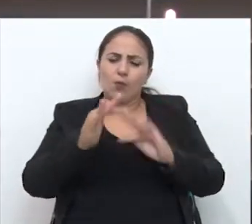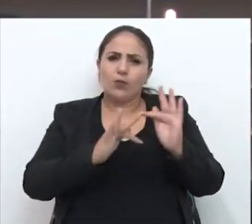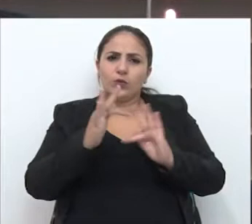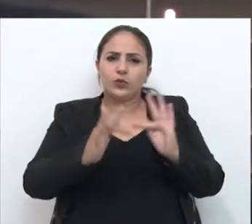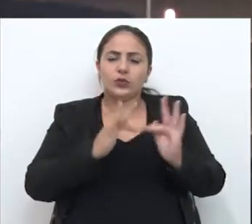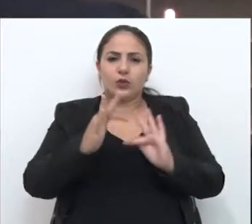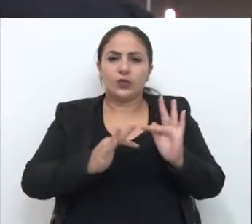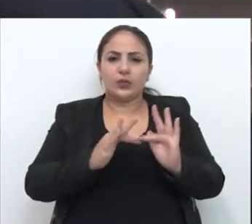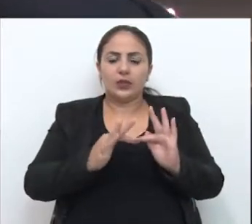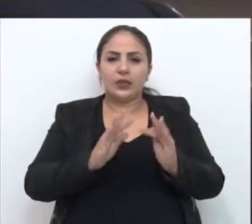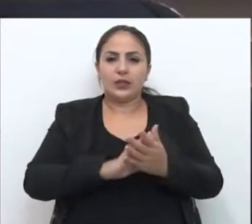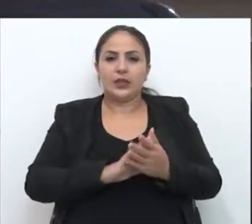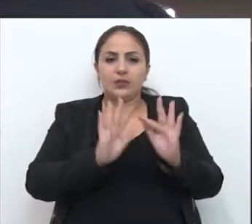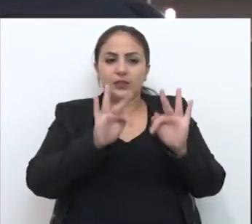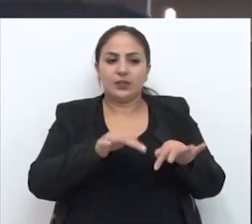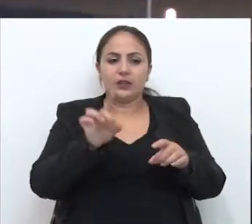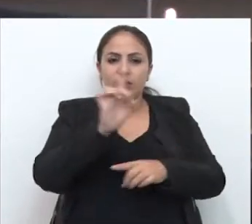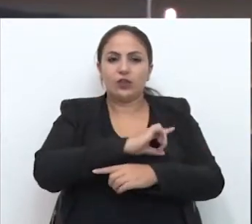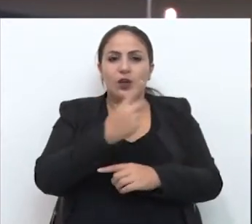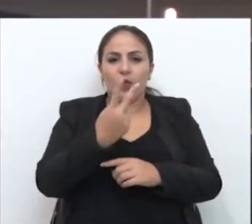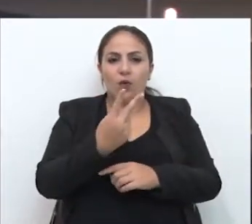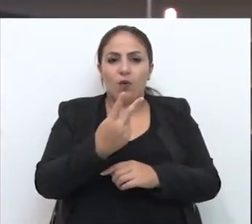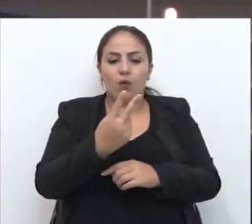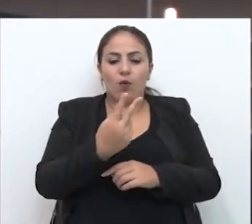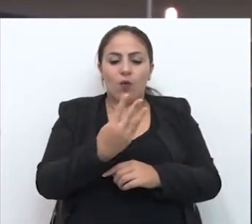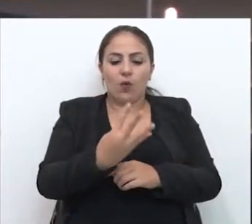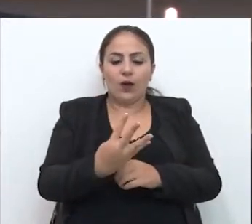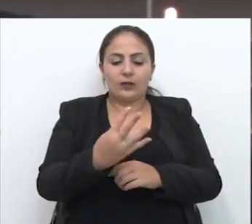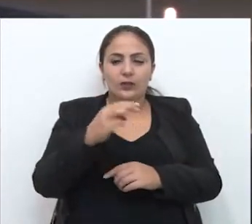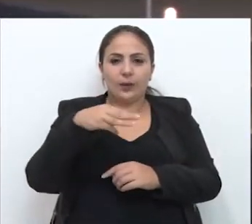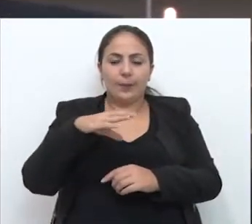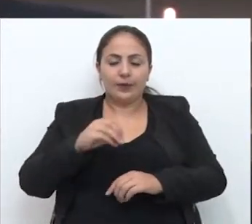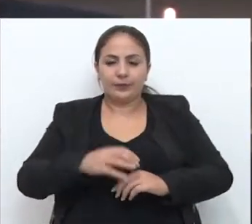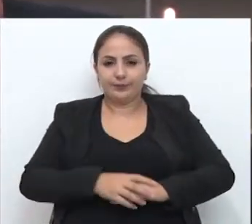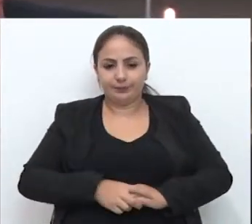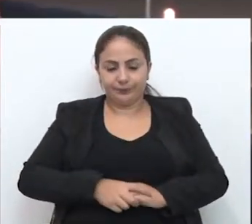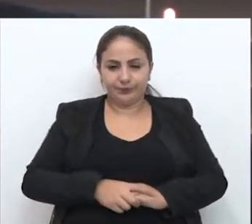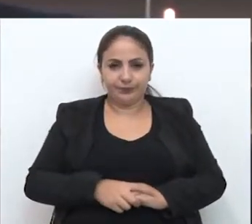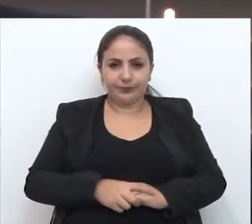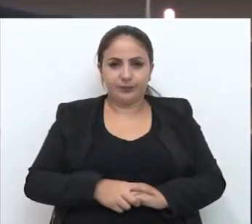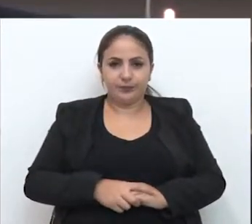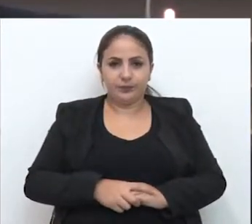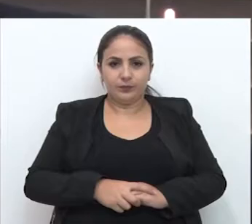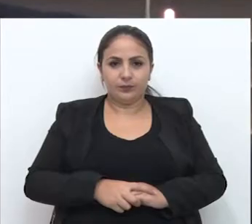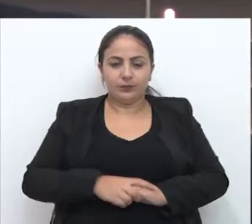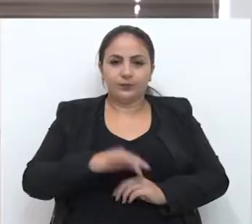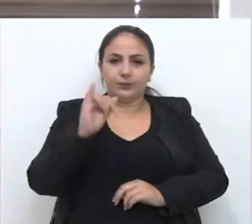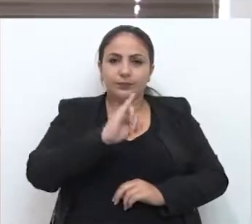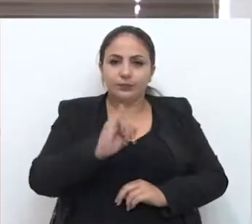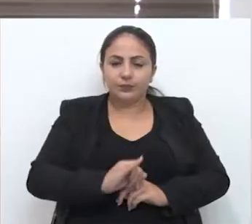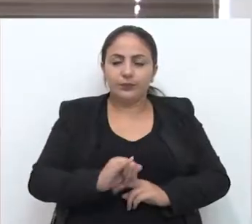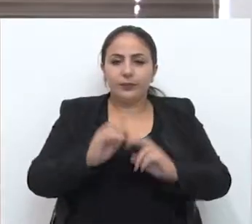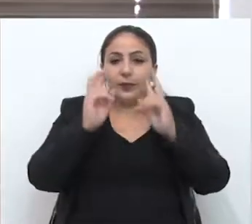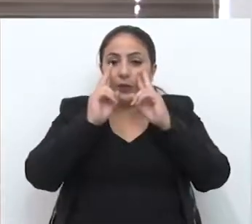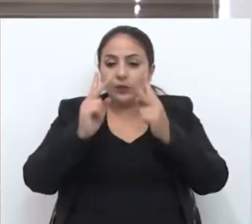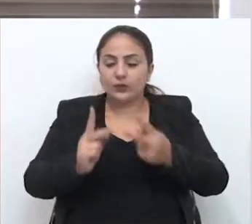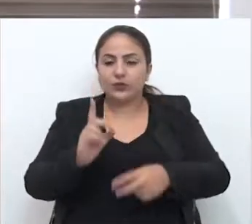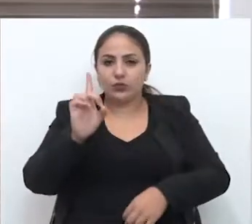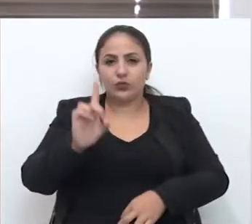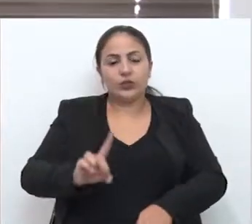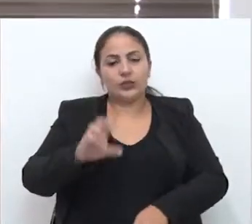como funciona o processo, que termina no dia 4 de março. A Itália, reconhecendo o